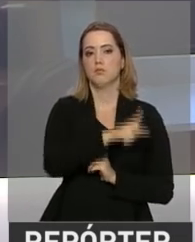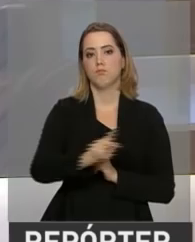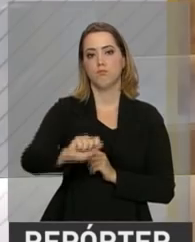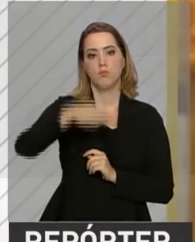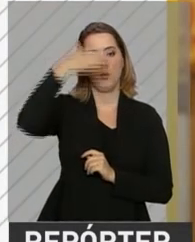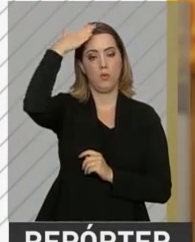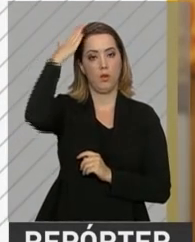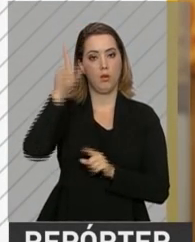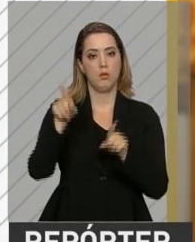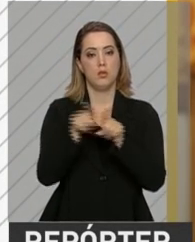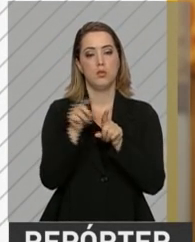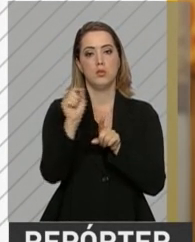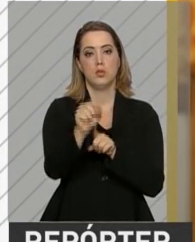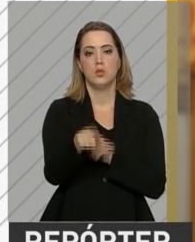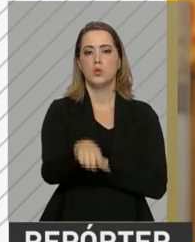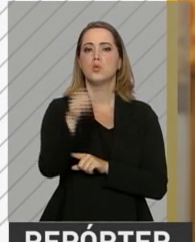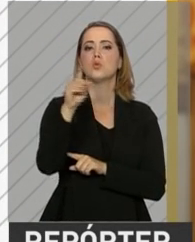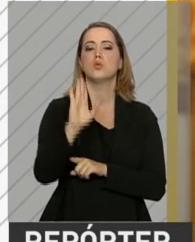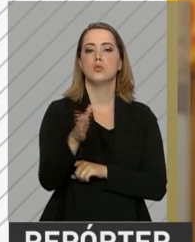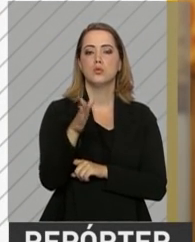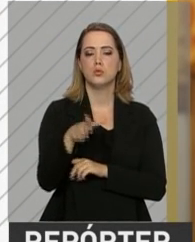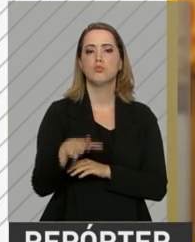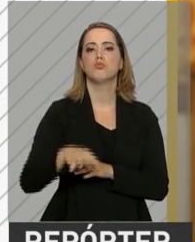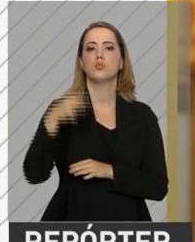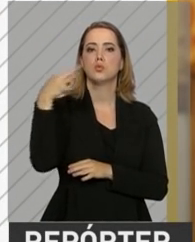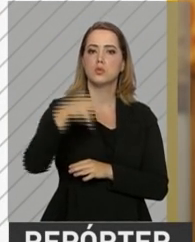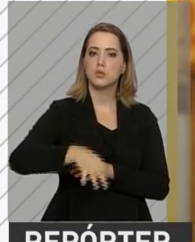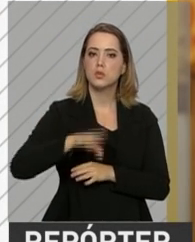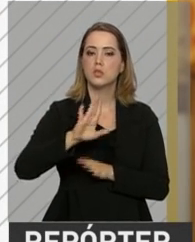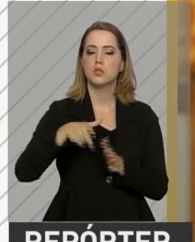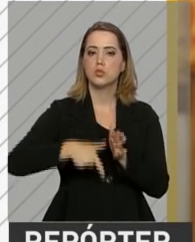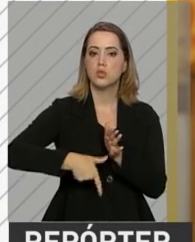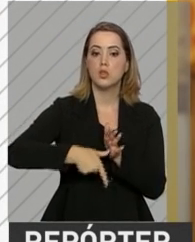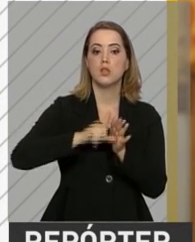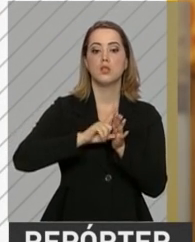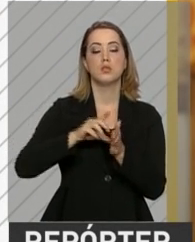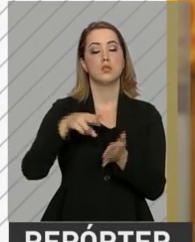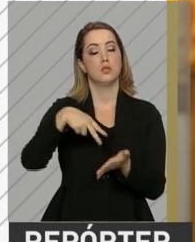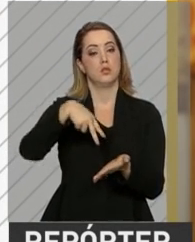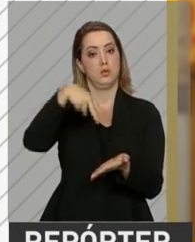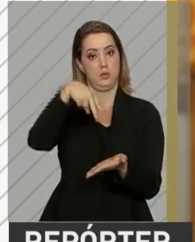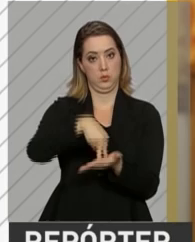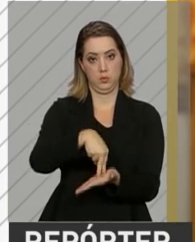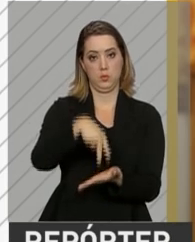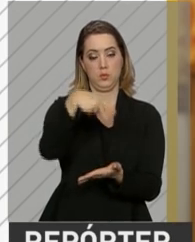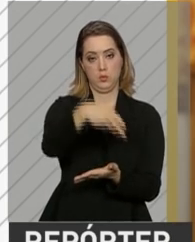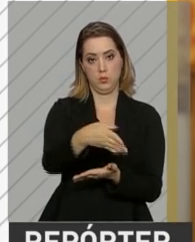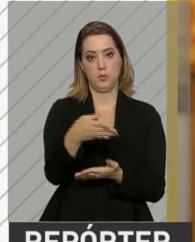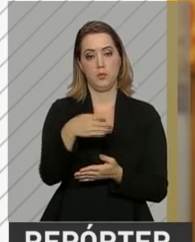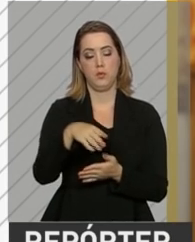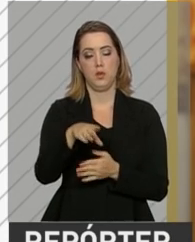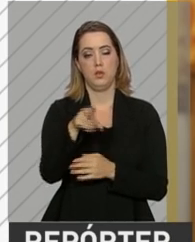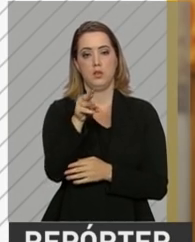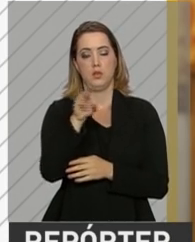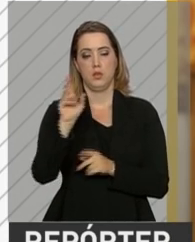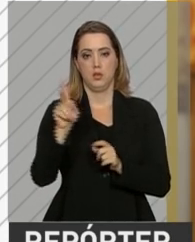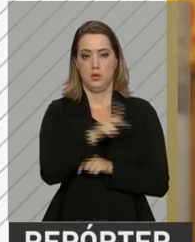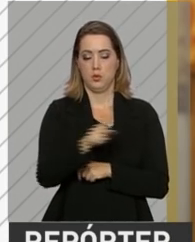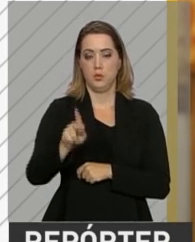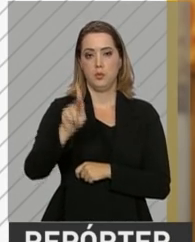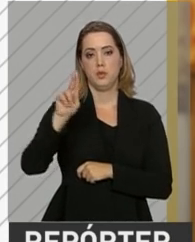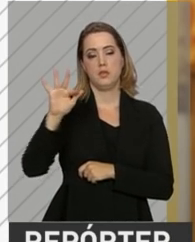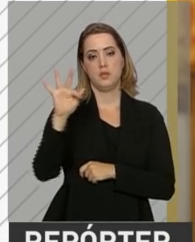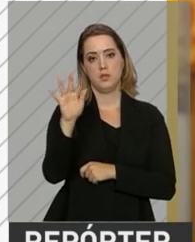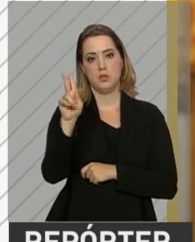perfil adequado para exercer a função. Já ocupou o posto no governo do ex-presidente Fernando Henrique Cardoso. Diplomata de